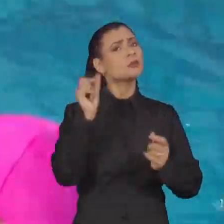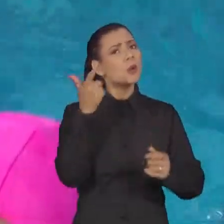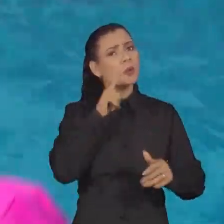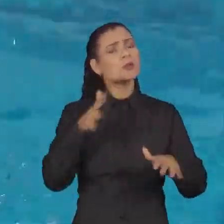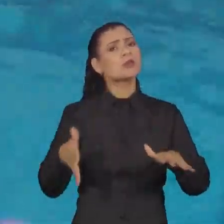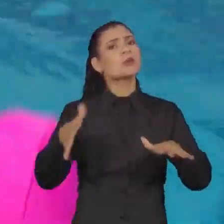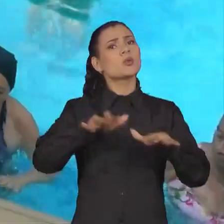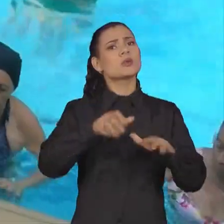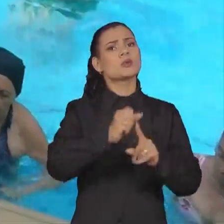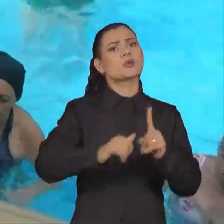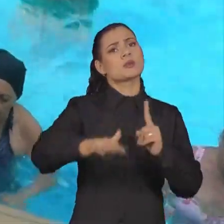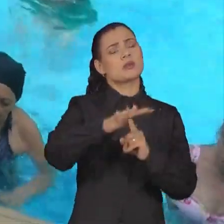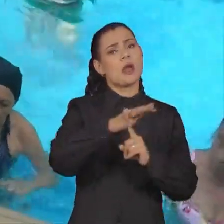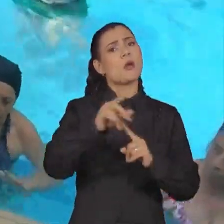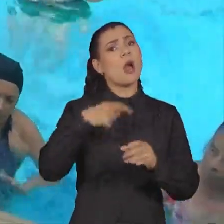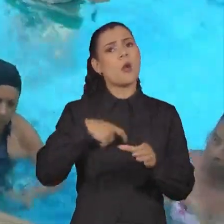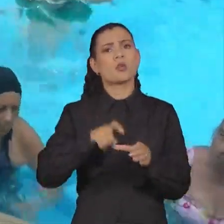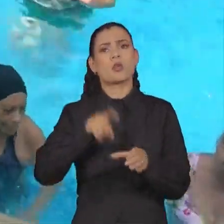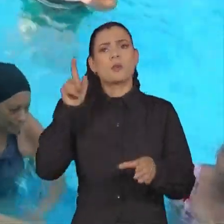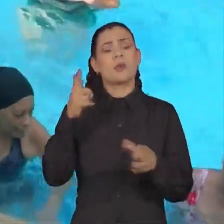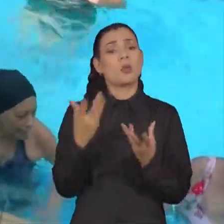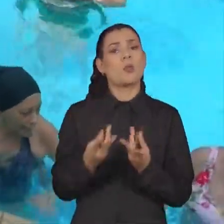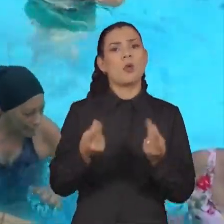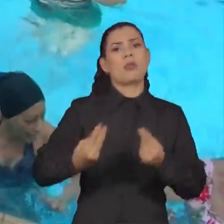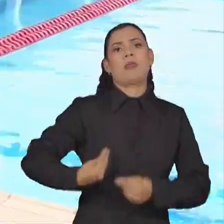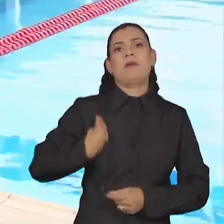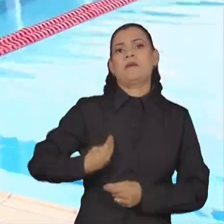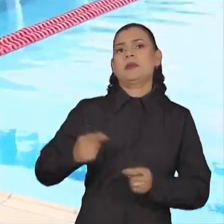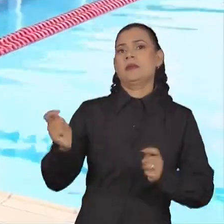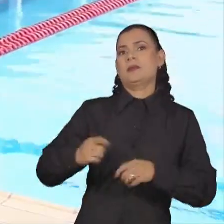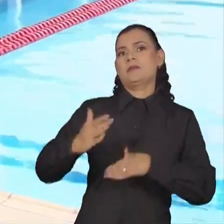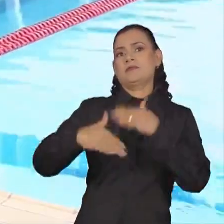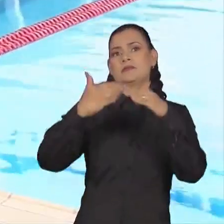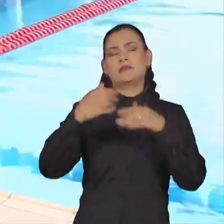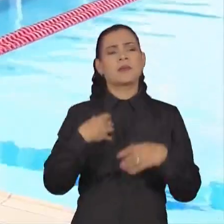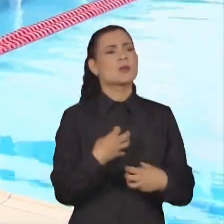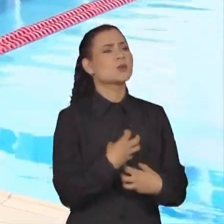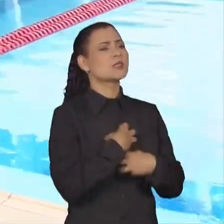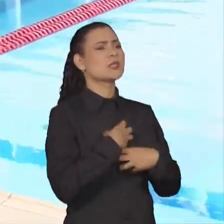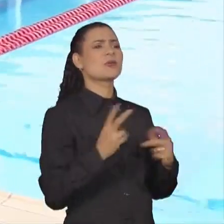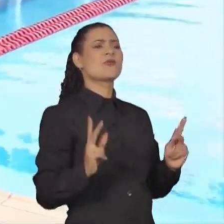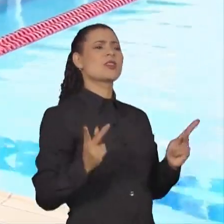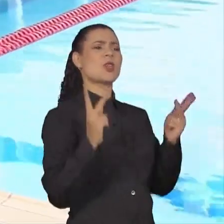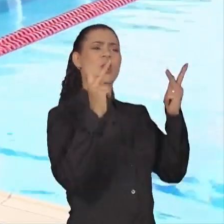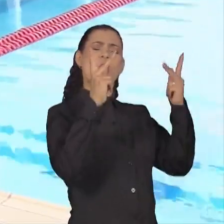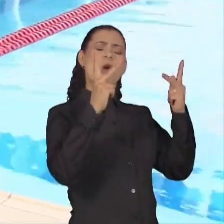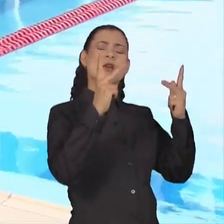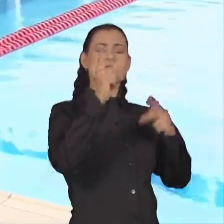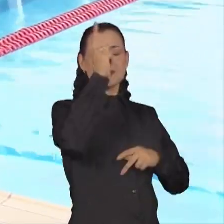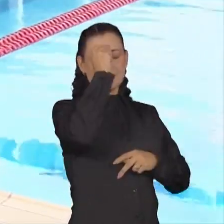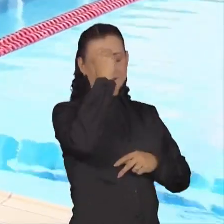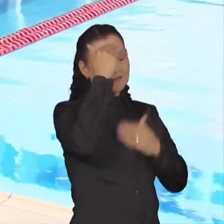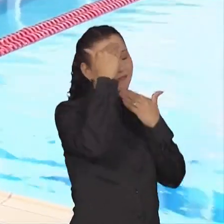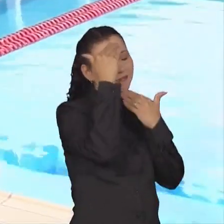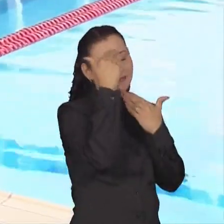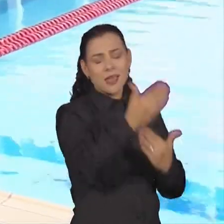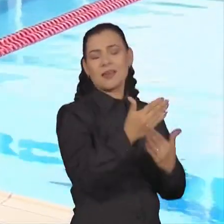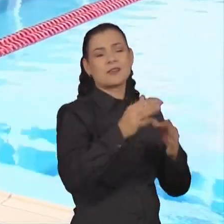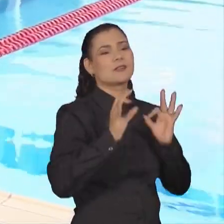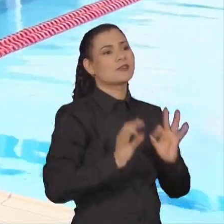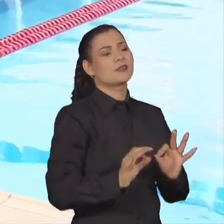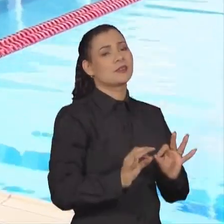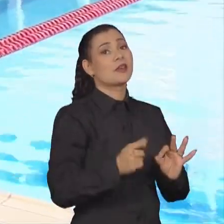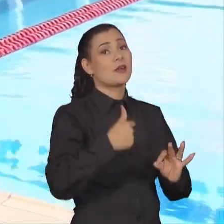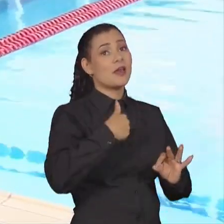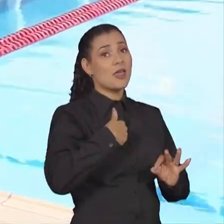inclusão social, autonomia e qualidade de vida. Eu sinto vitoriosa, só gratidão.